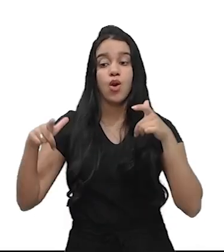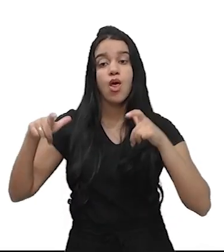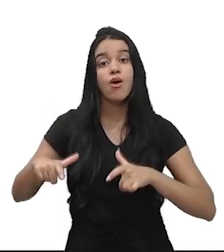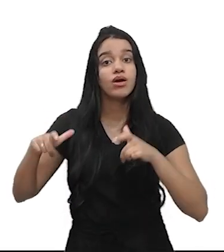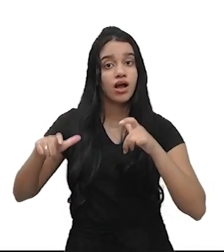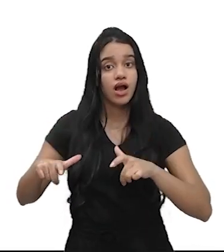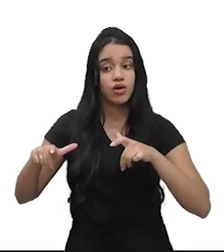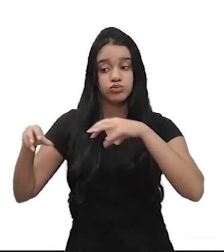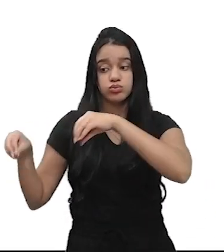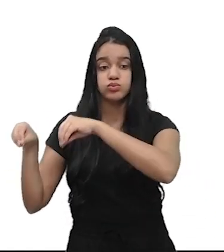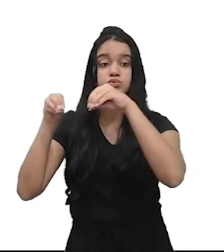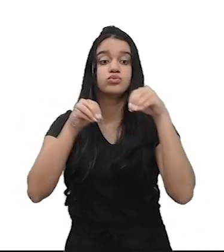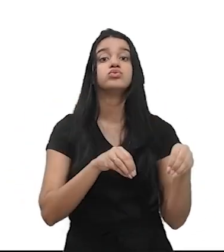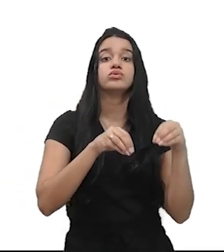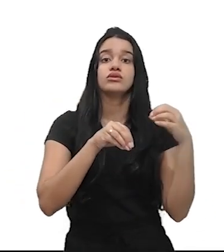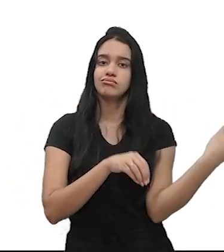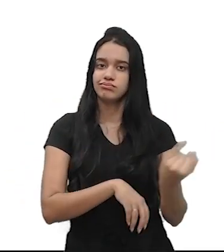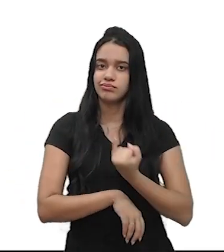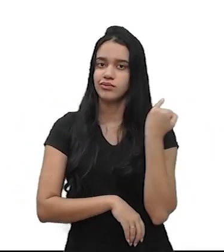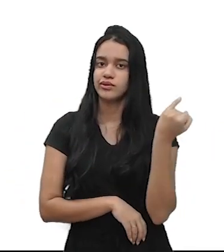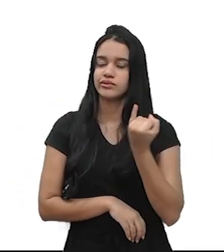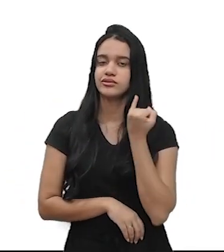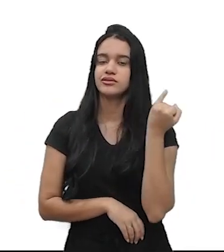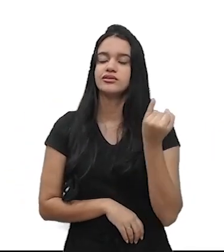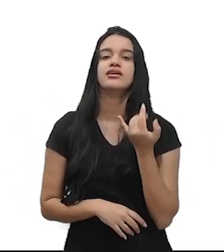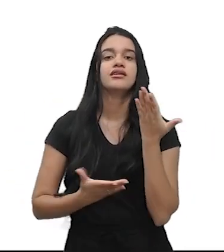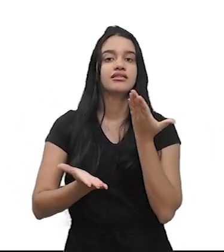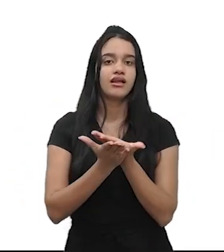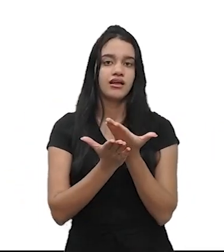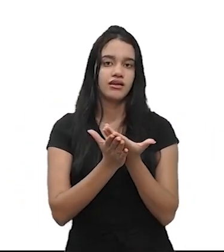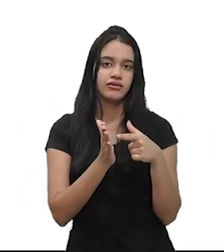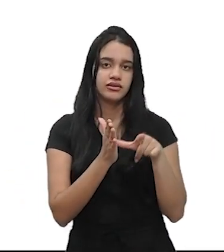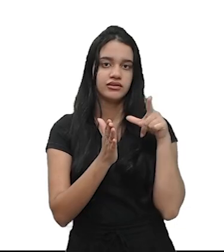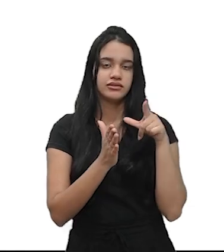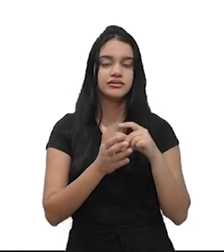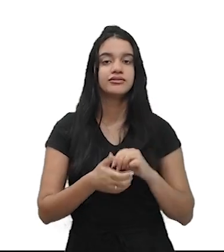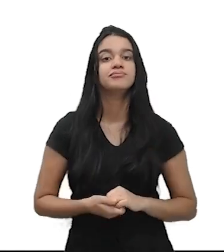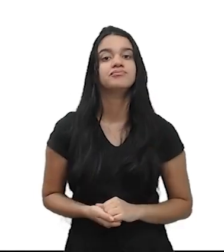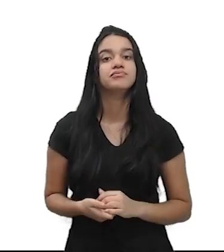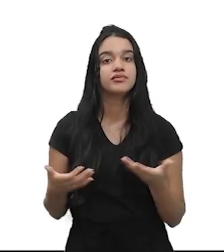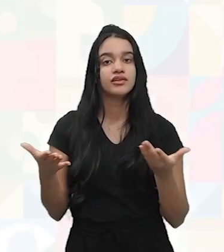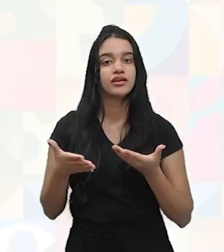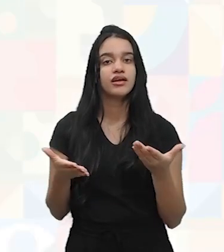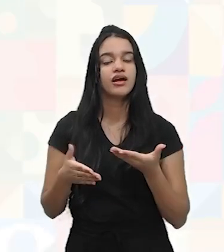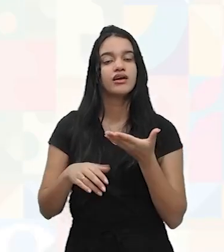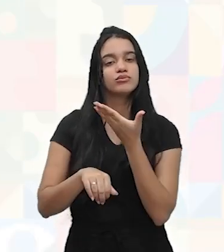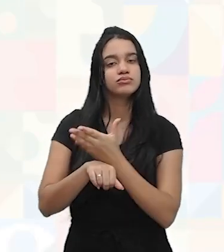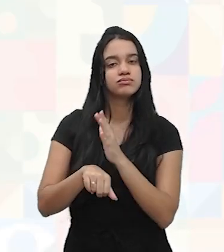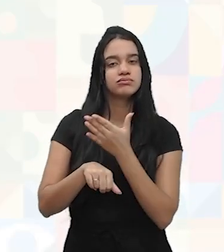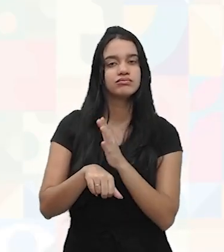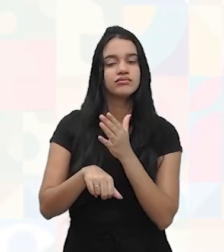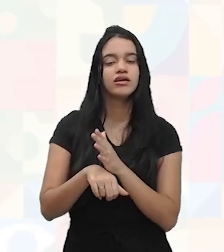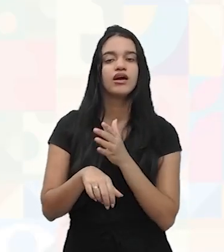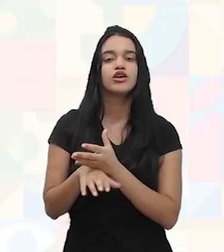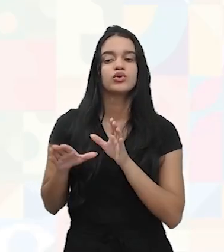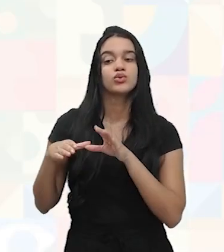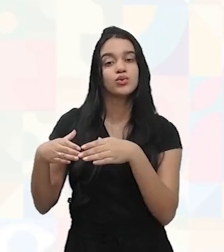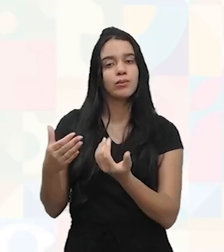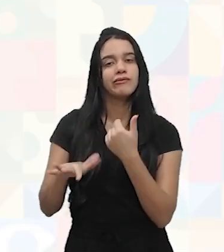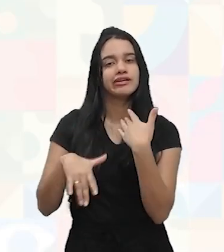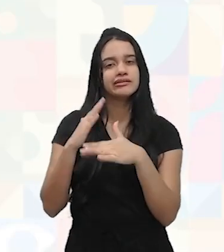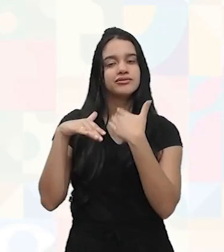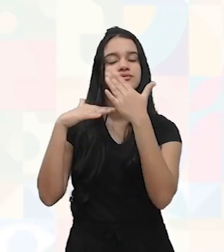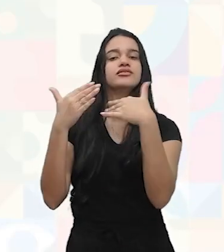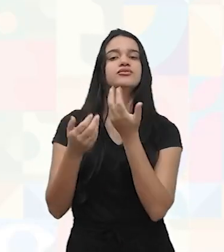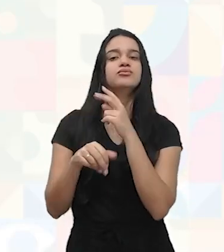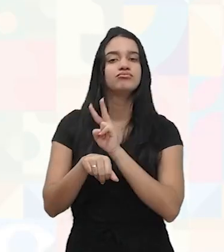tá? Na ação que a gente toma, como eu havia falado na aula anterior. A atividade que os brigadistas vão desenvolver, se vai ser inspeção,